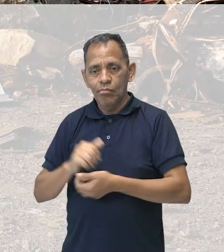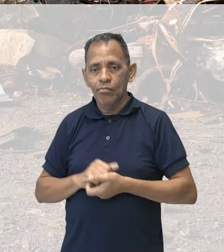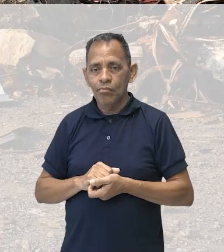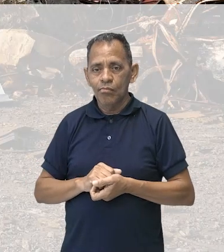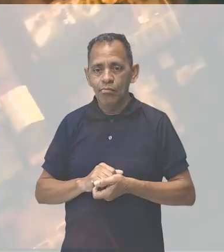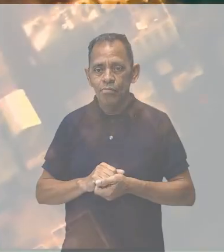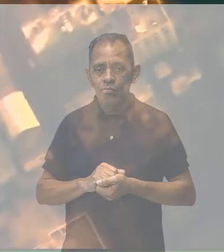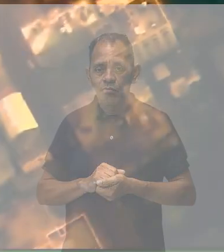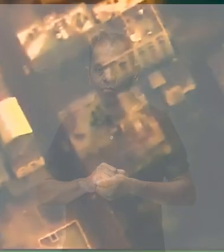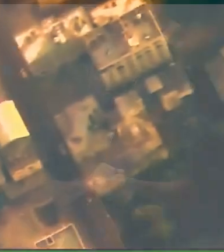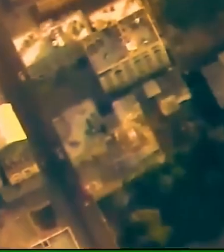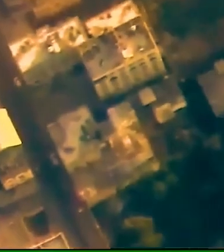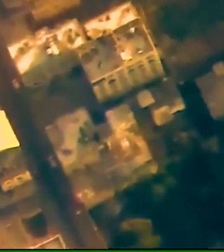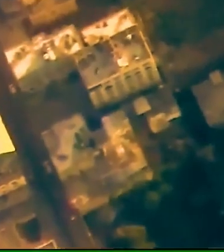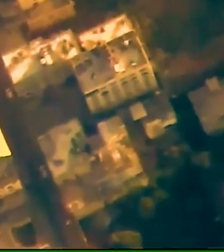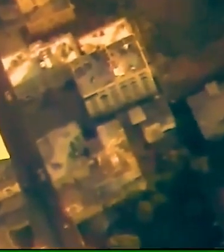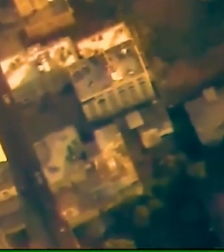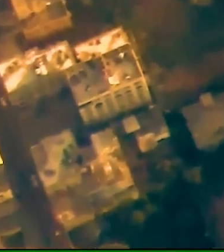retorna.